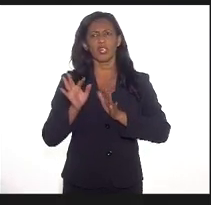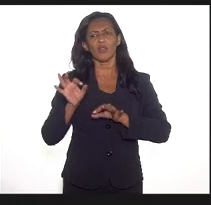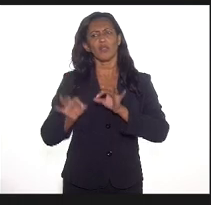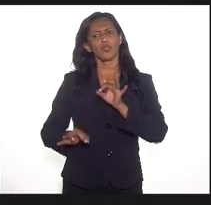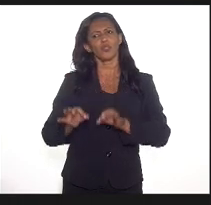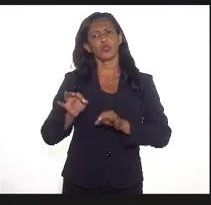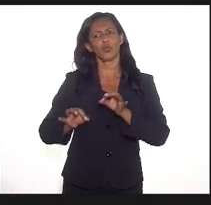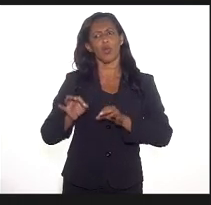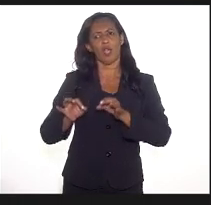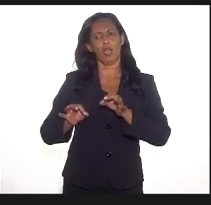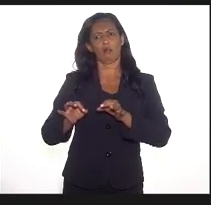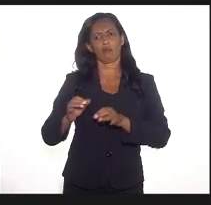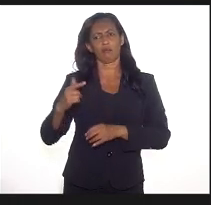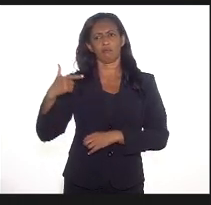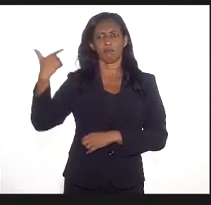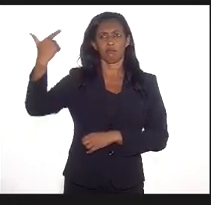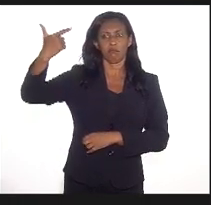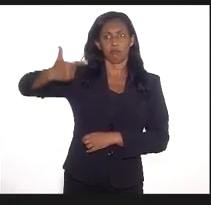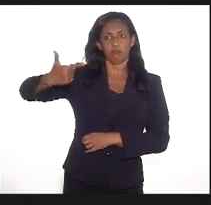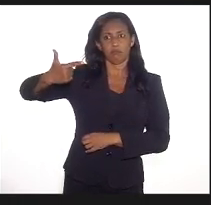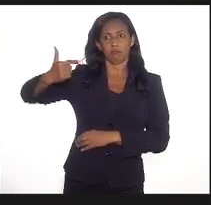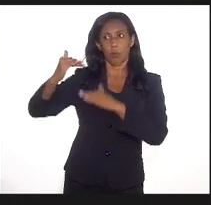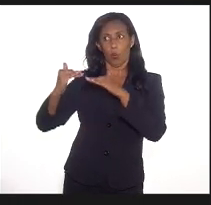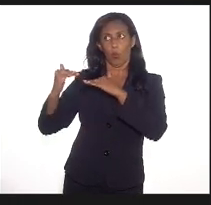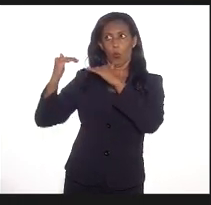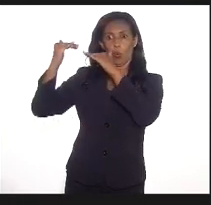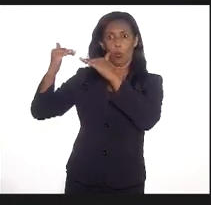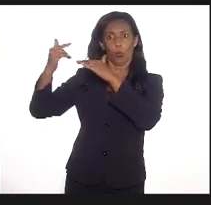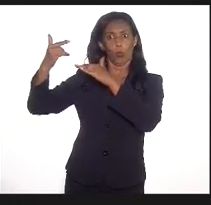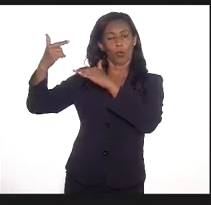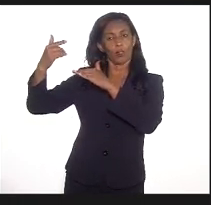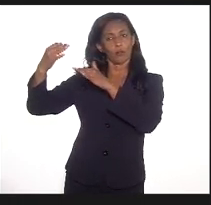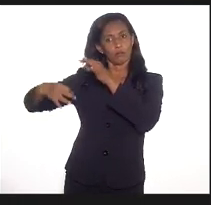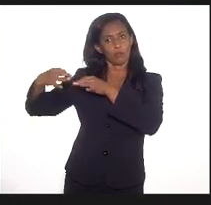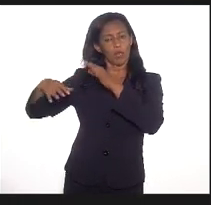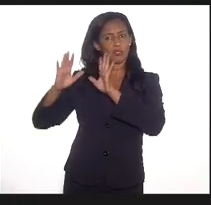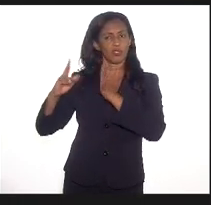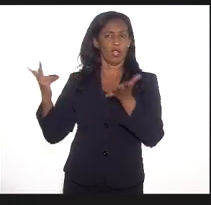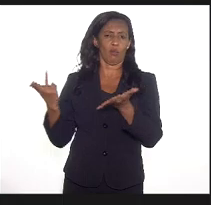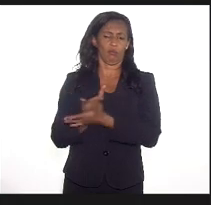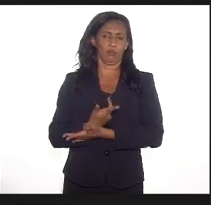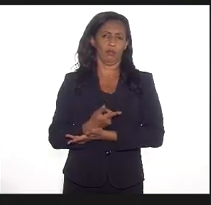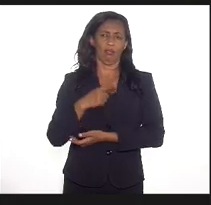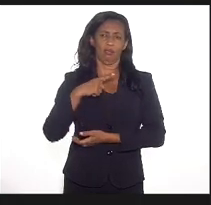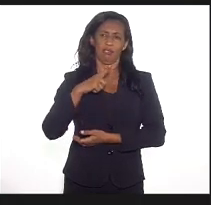em segunda instância? Porque o trânsito em julgado, tem razão a deputada